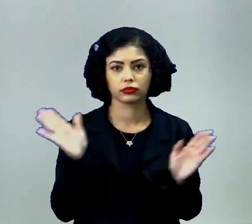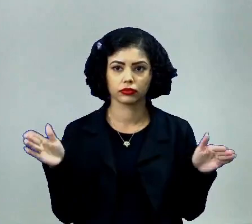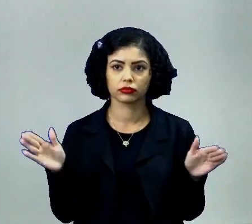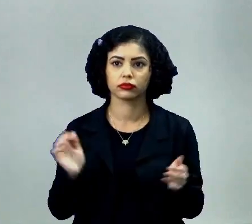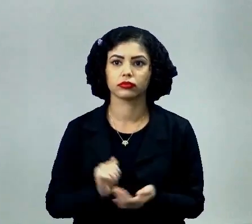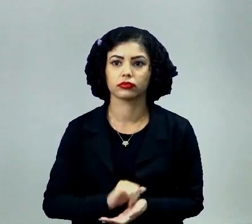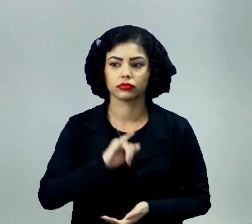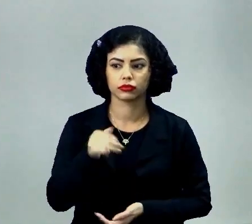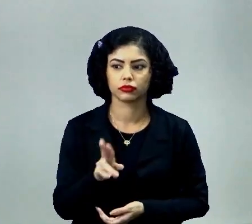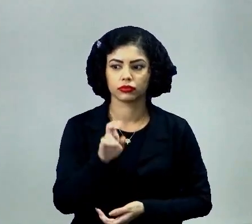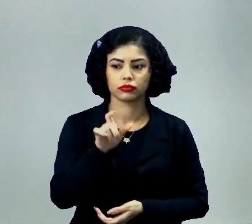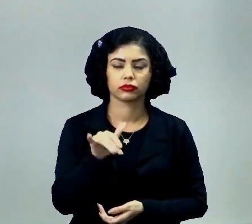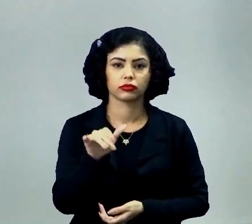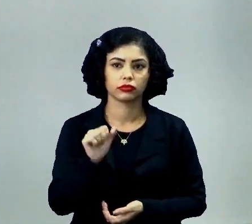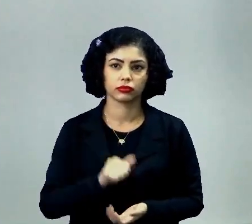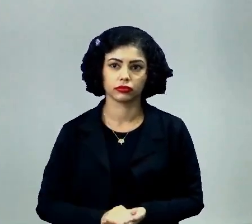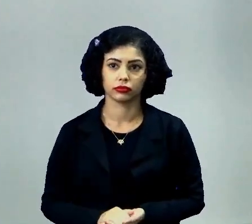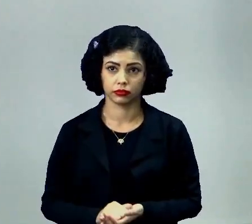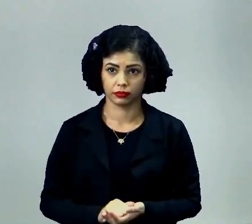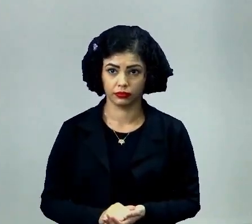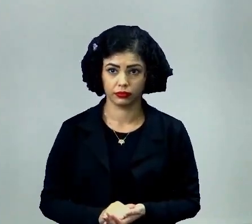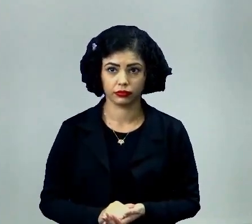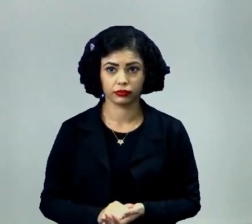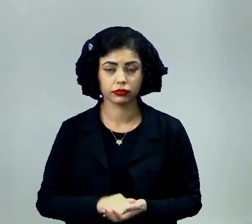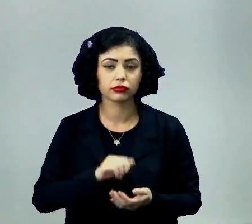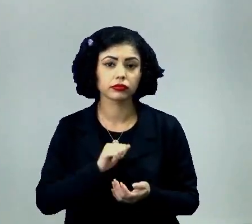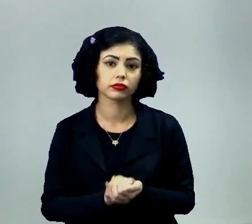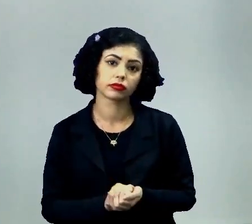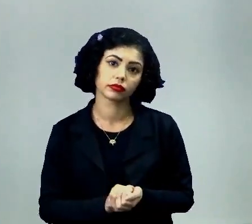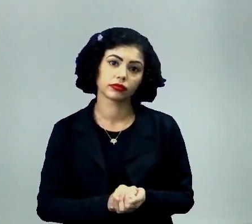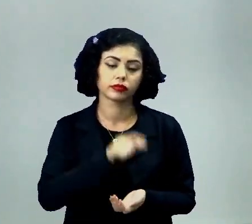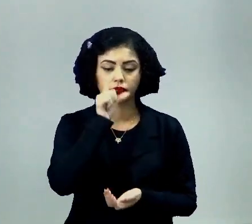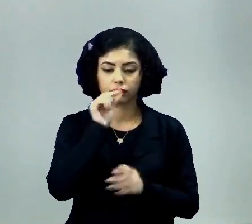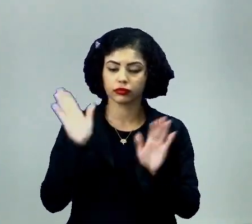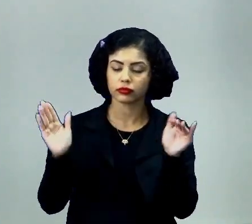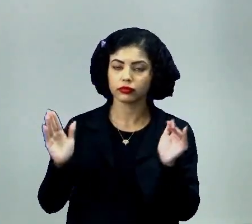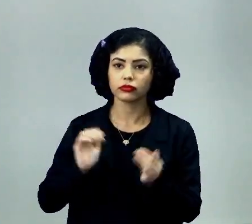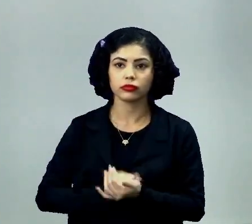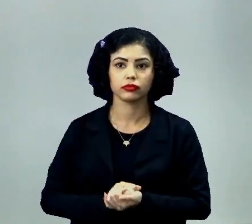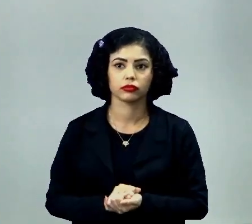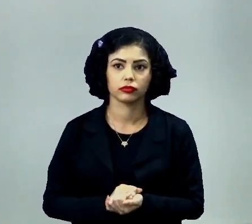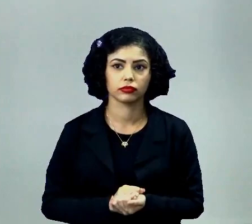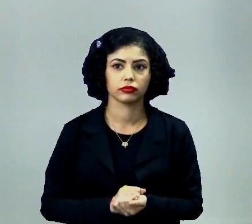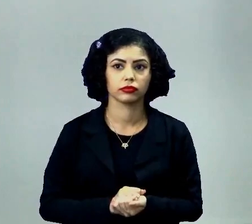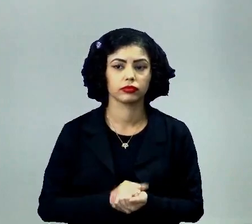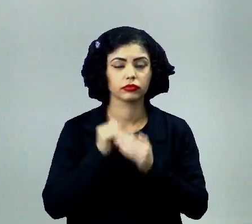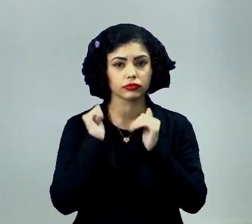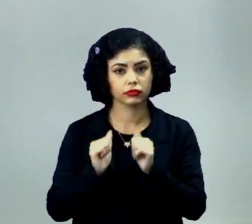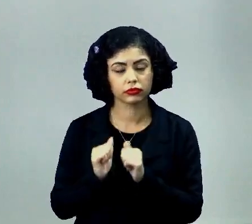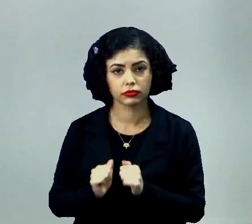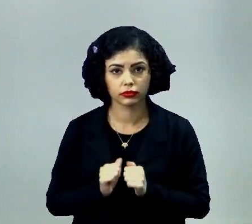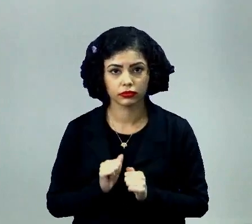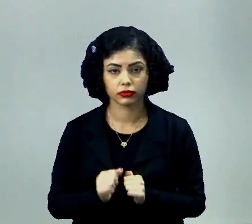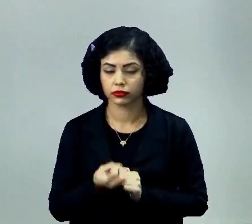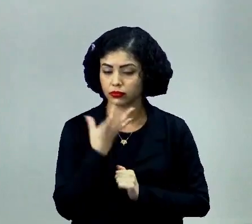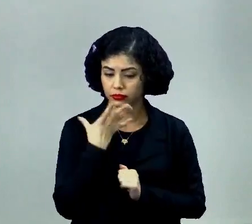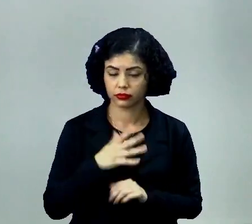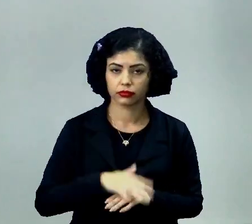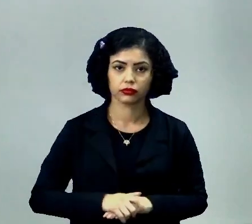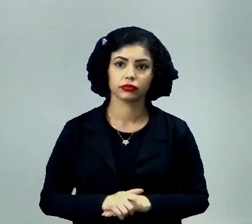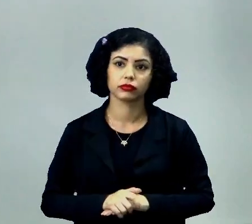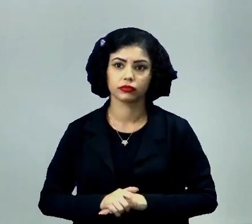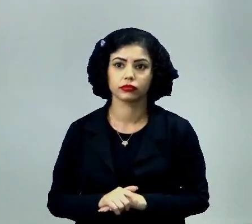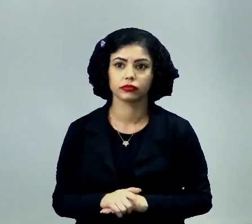o Julius aí ele fez? Ele colocou máquinas, né, nos pássaros, lá nos pombos, né, para poderem elas